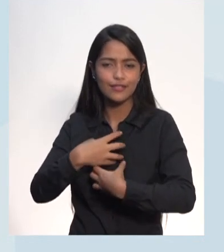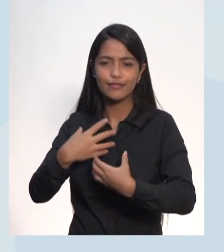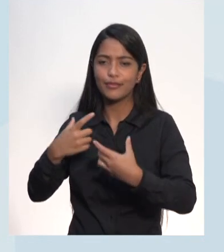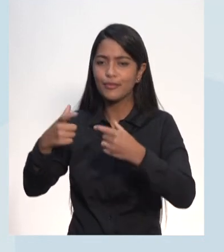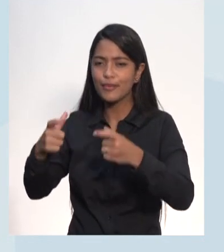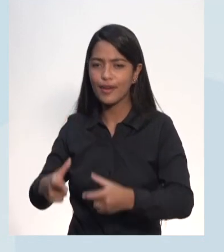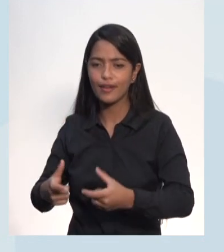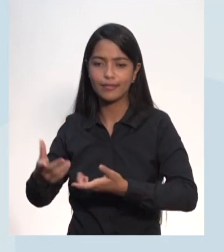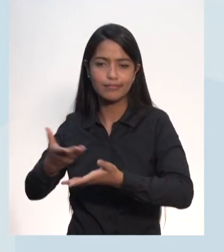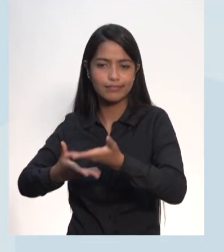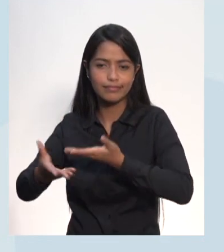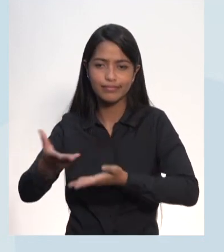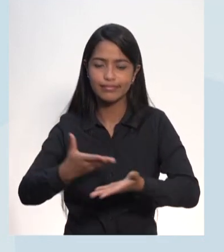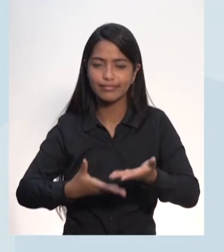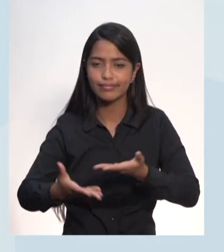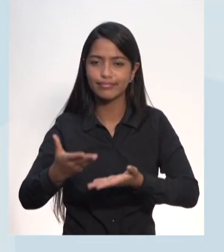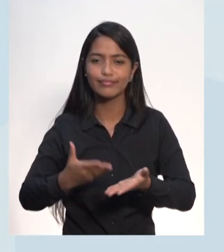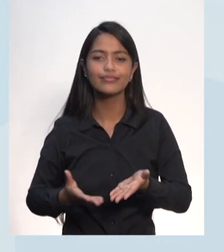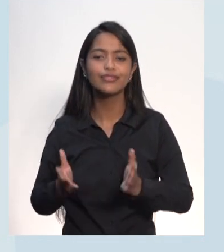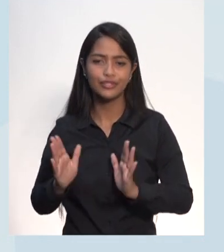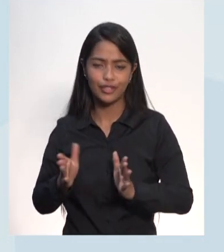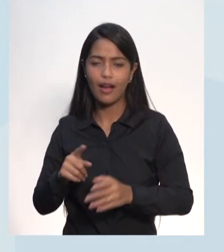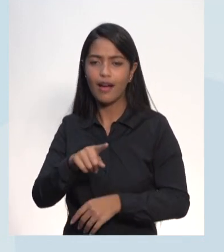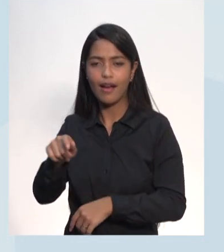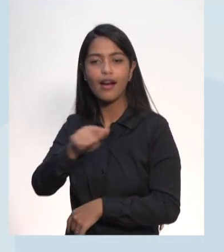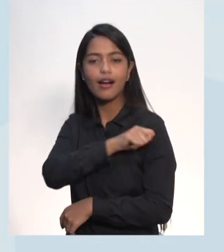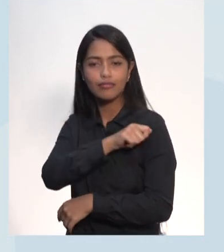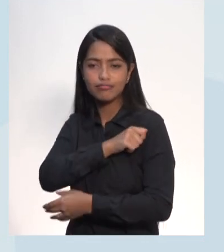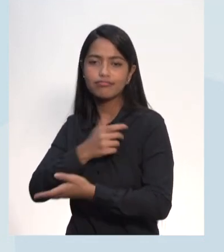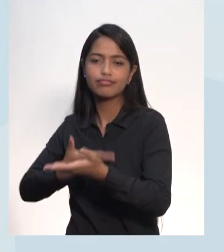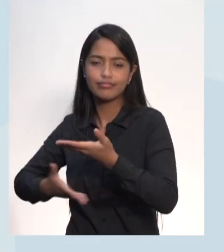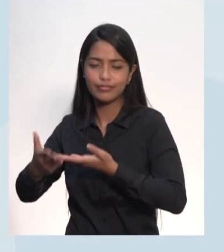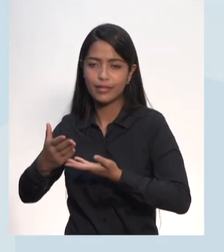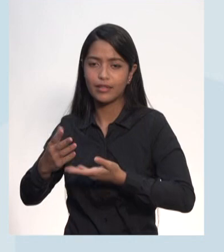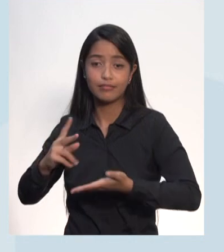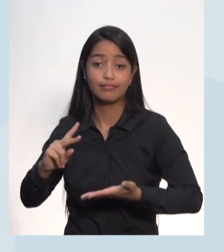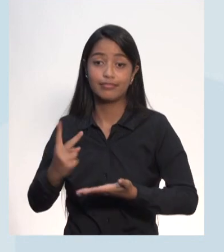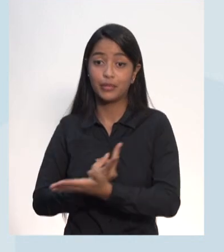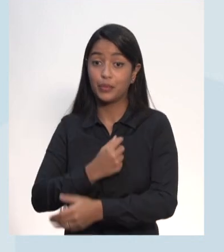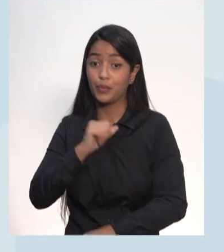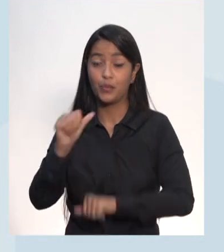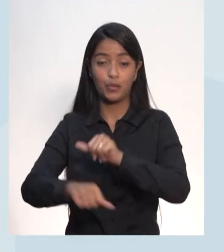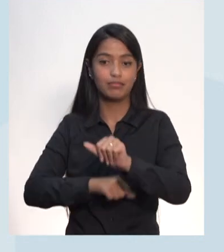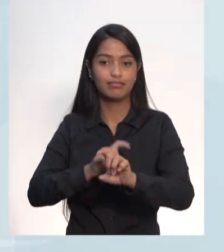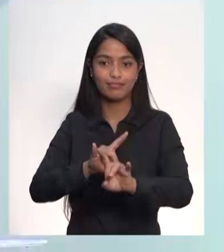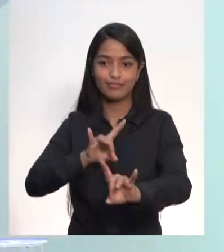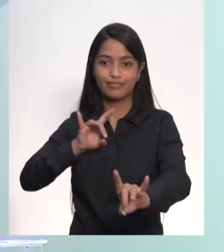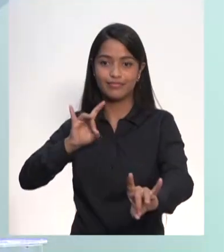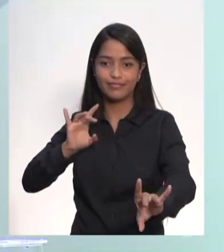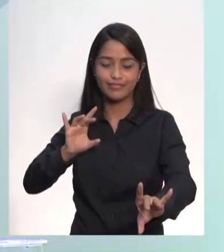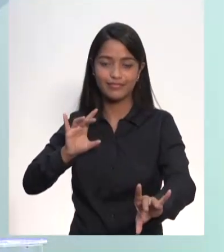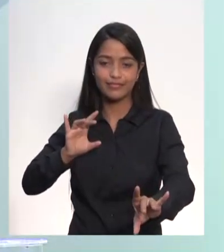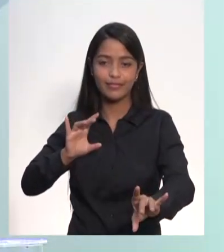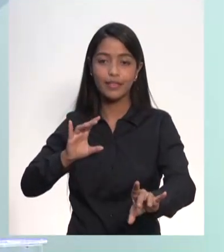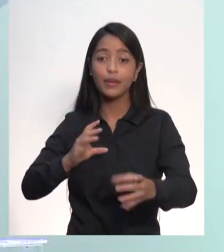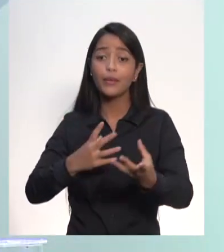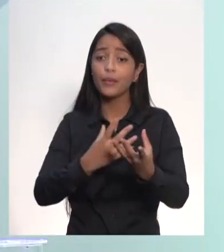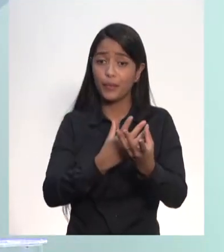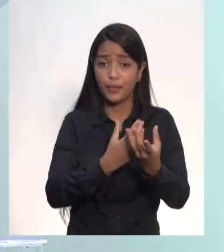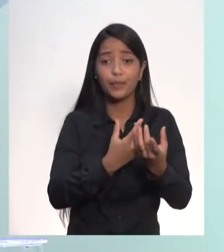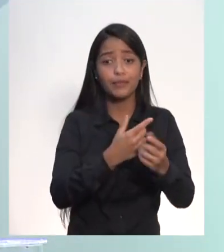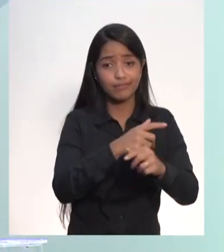uma relação que a gente já tem estabelecida com os alunos, para um ensino à distância que, para muitos professores, pode ser uma